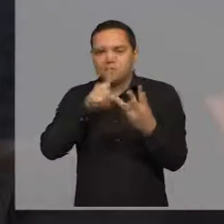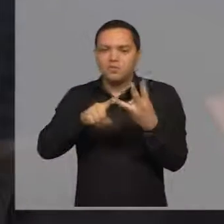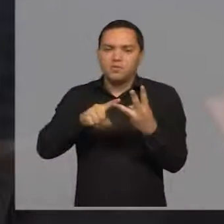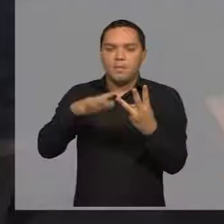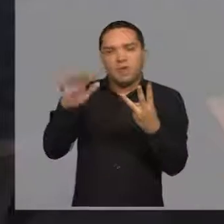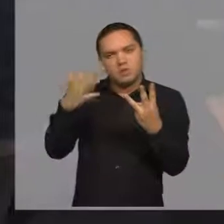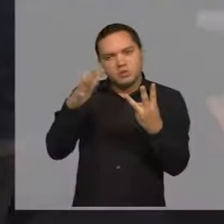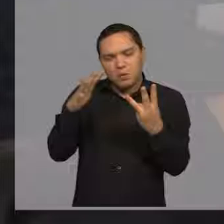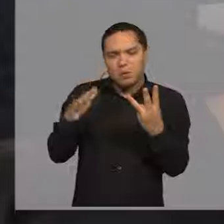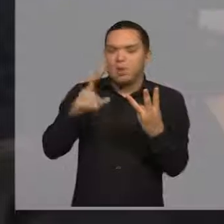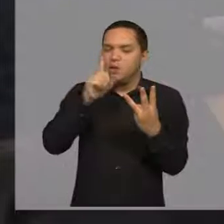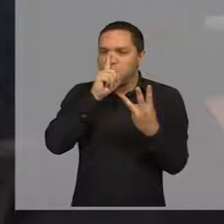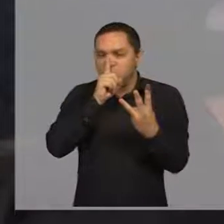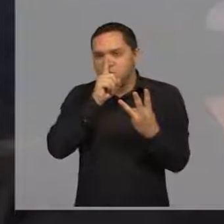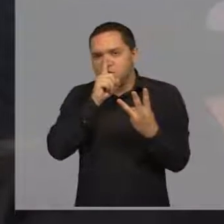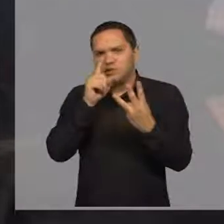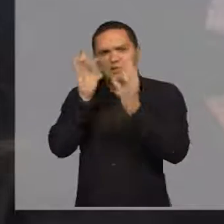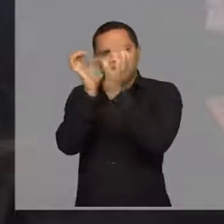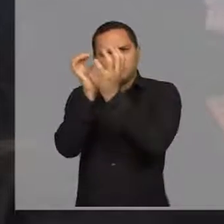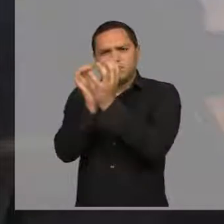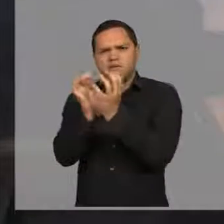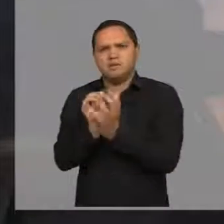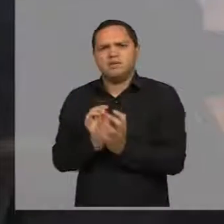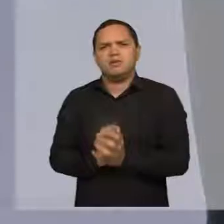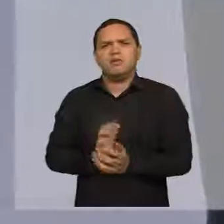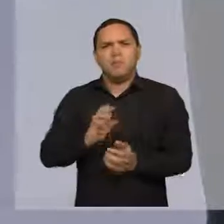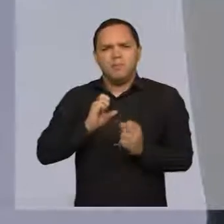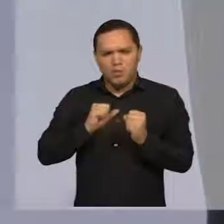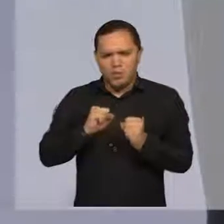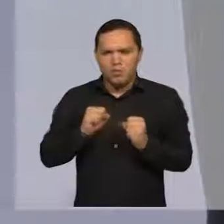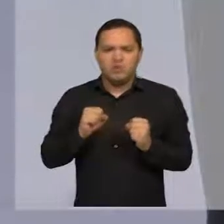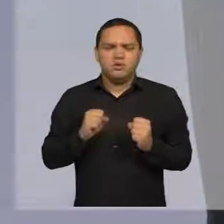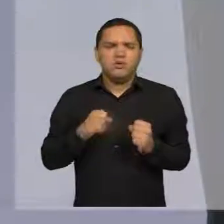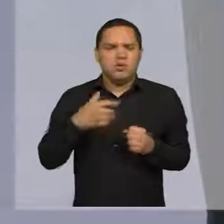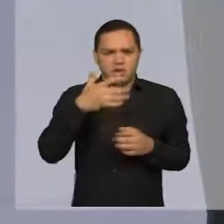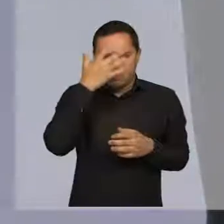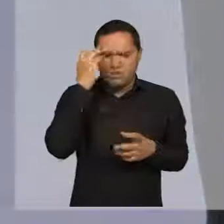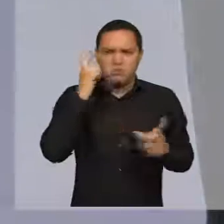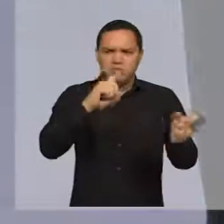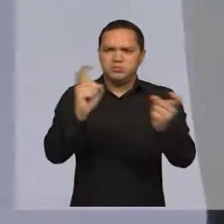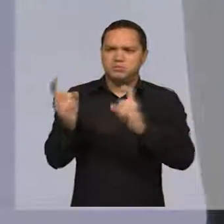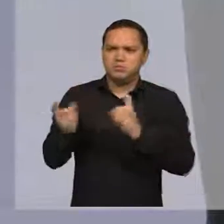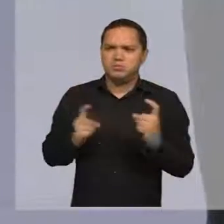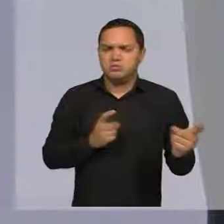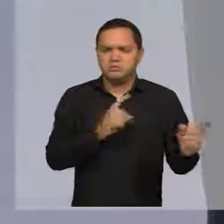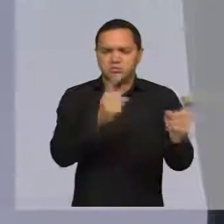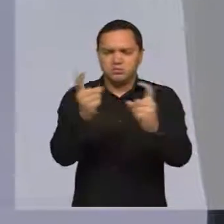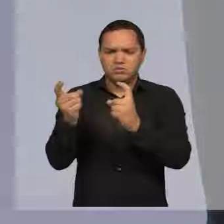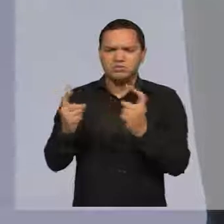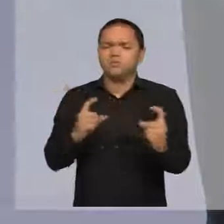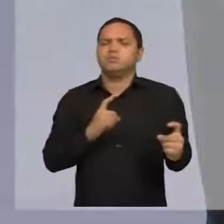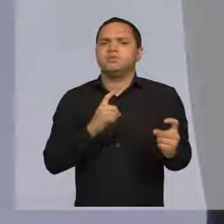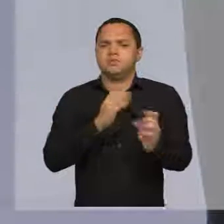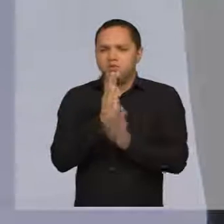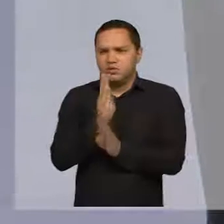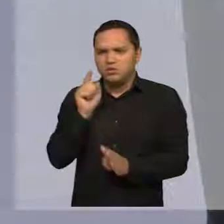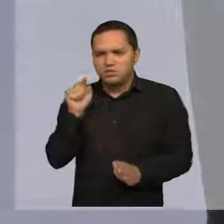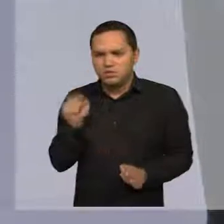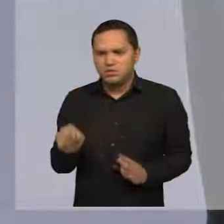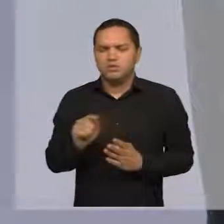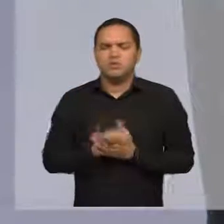médio sigiloso, enfim, isso está gerando uma discussão muito intensa, notadamente